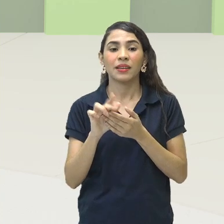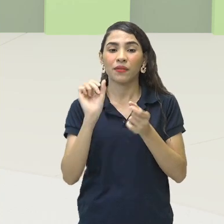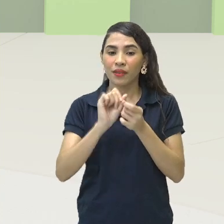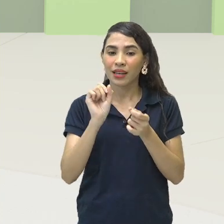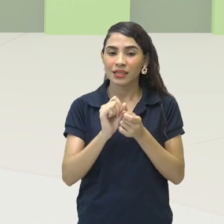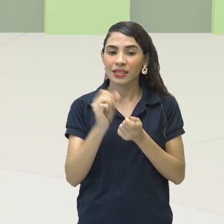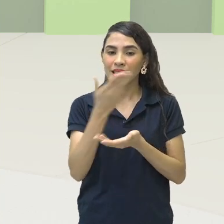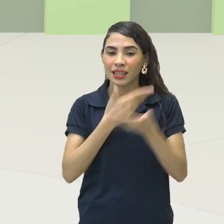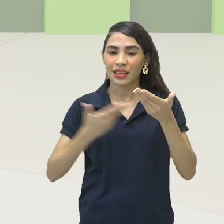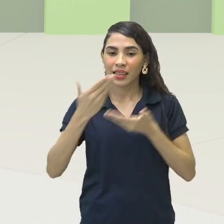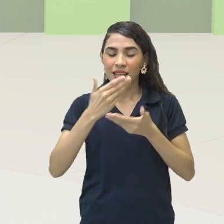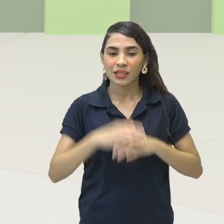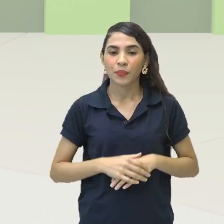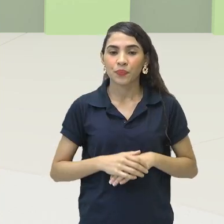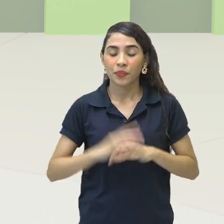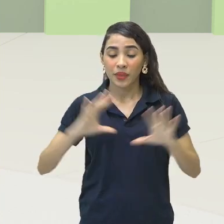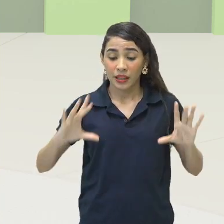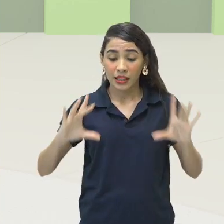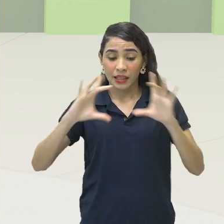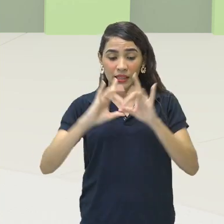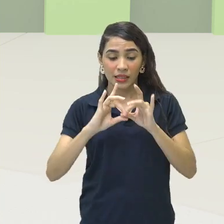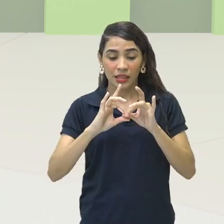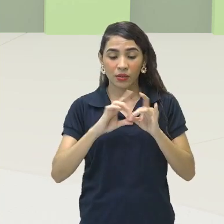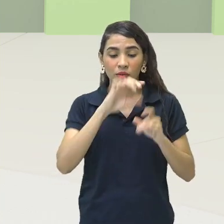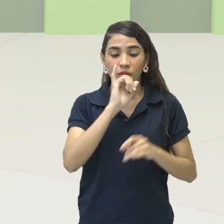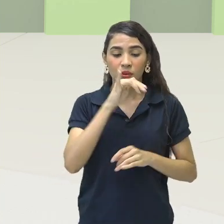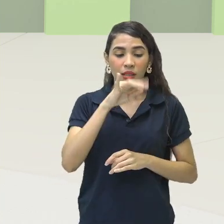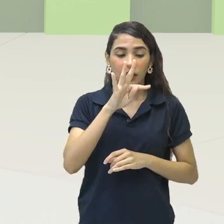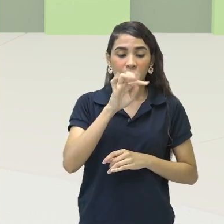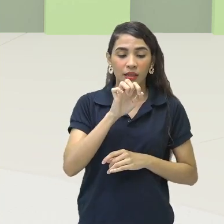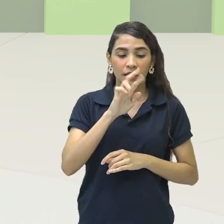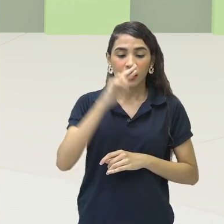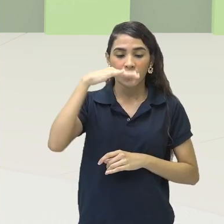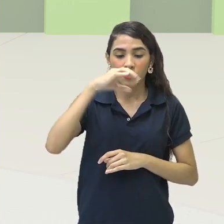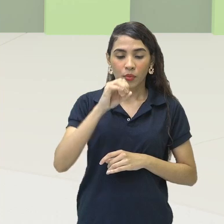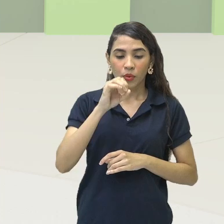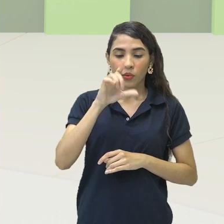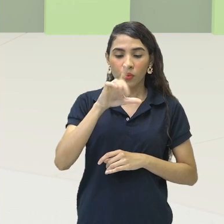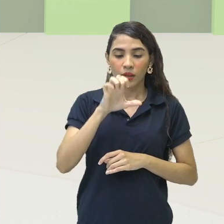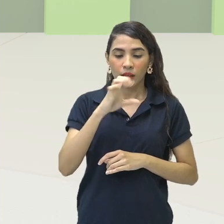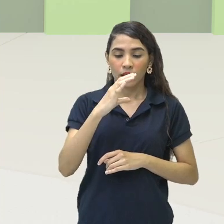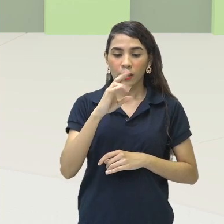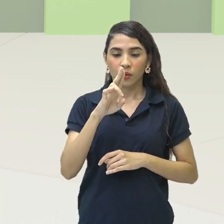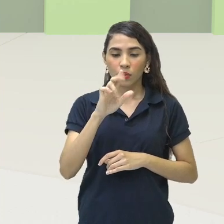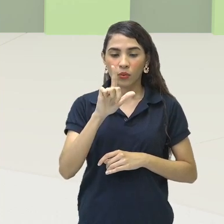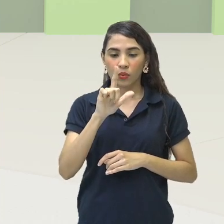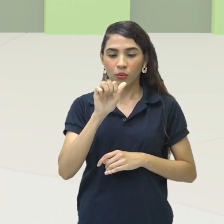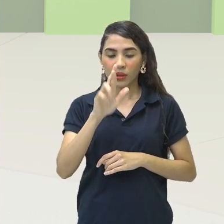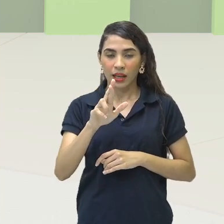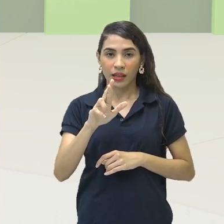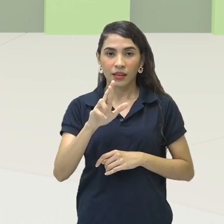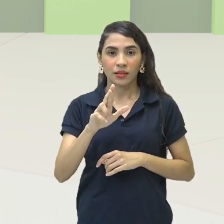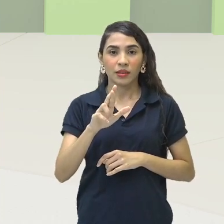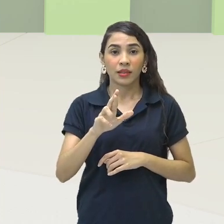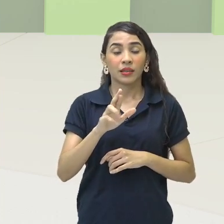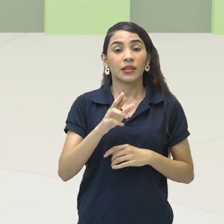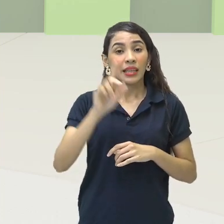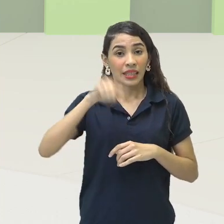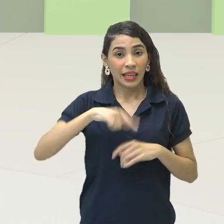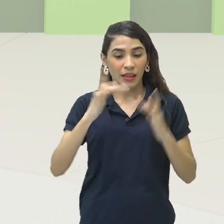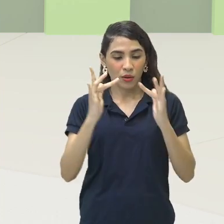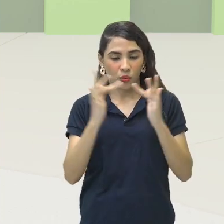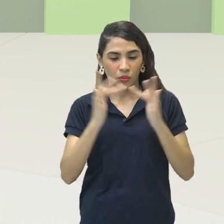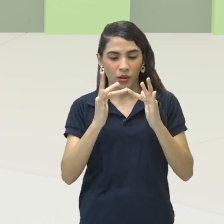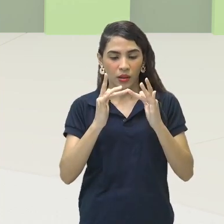interação, seja ligações intermoleculares, como você está vendo aqui, de polo induzido, que são entre